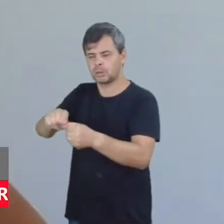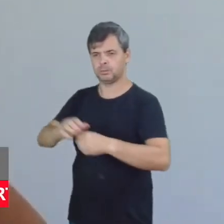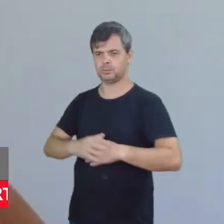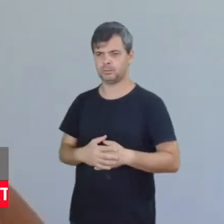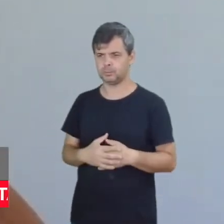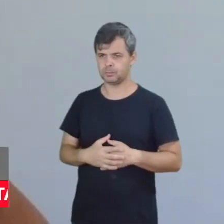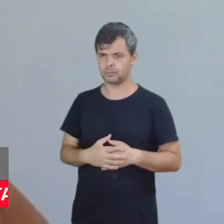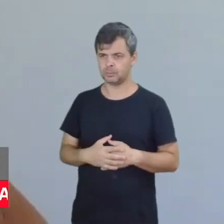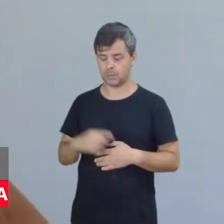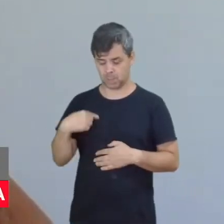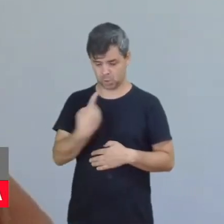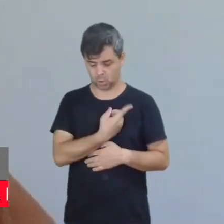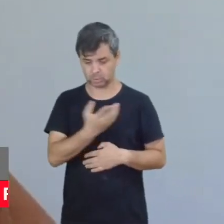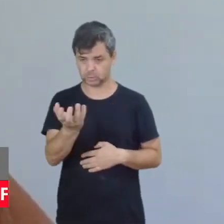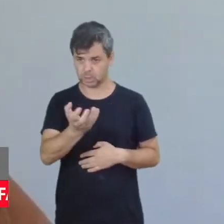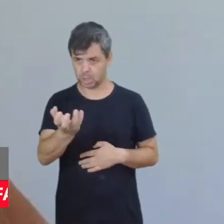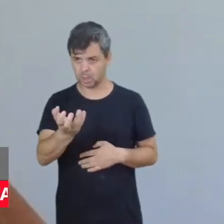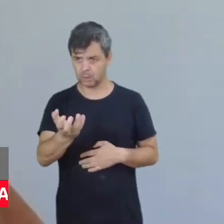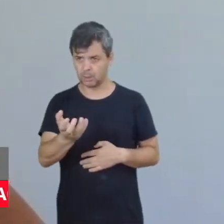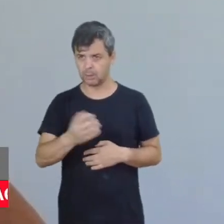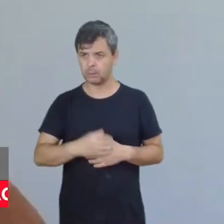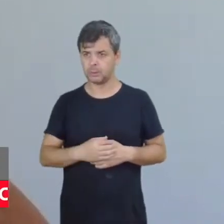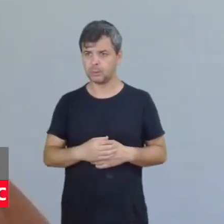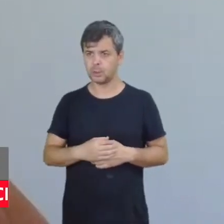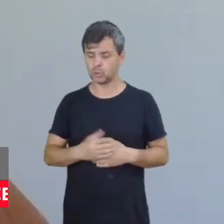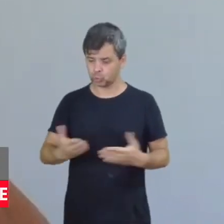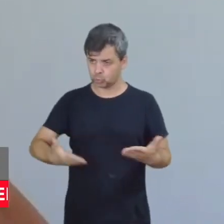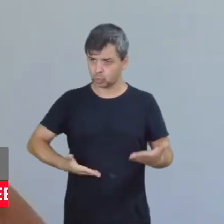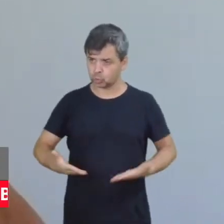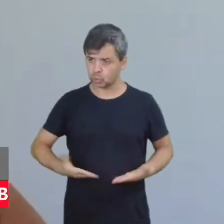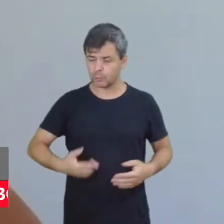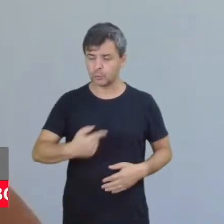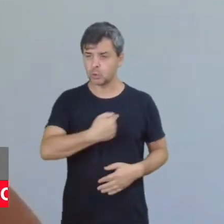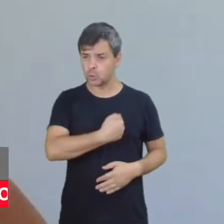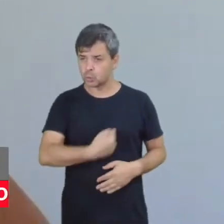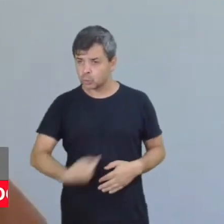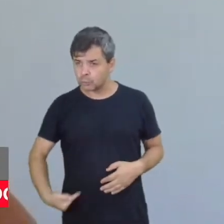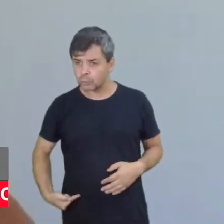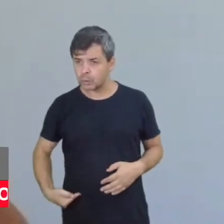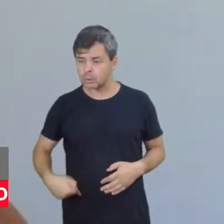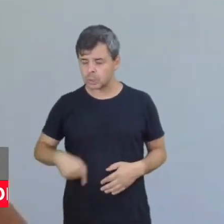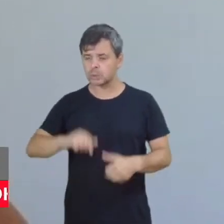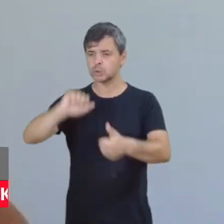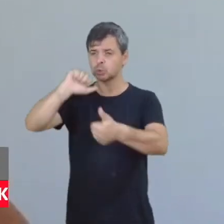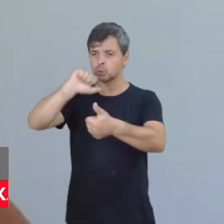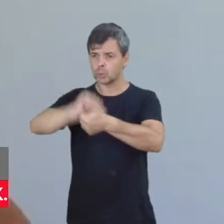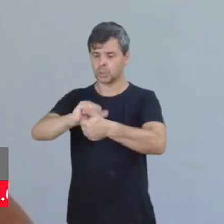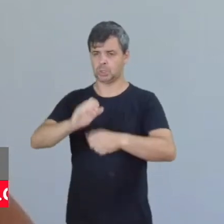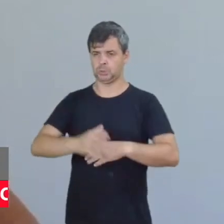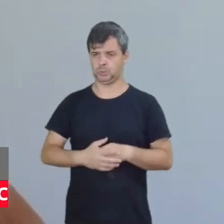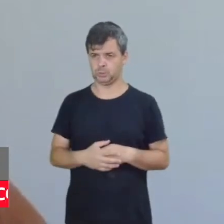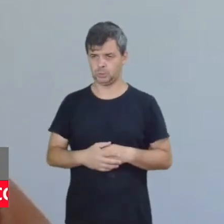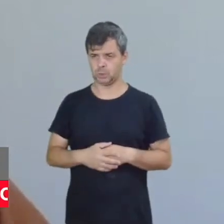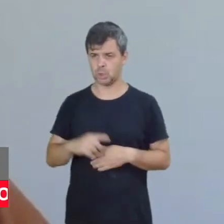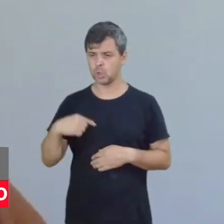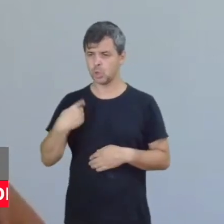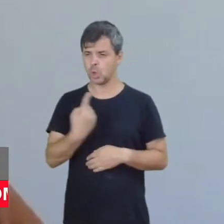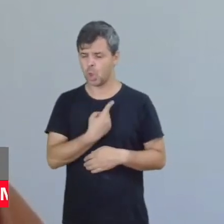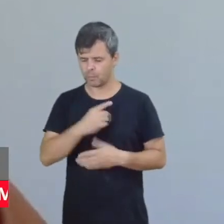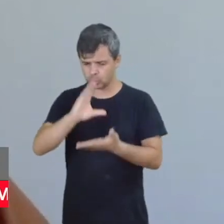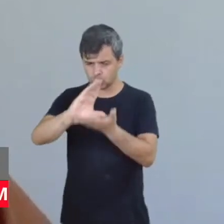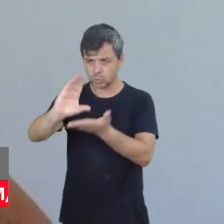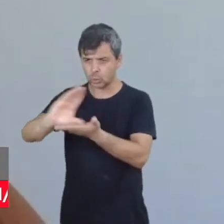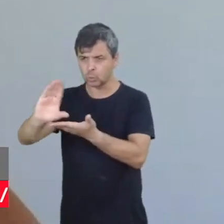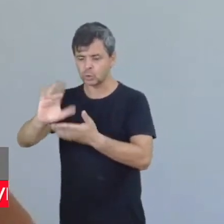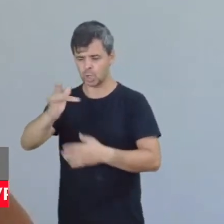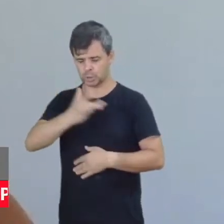executadas. E nós queremos que o serviço público seja de qualidade. Quando a gente faz investimento